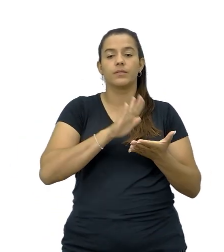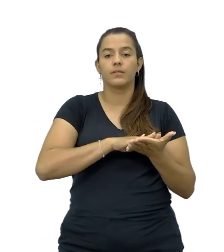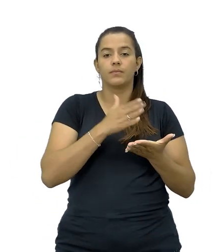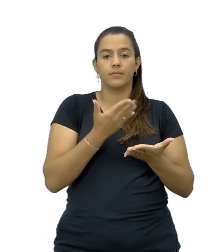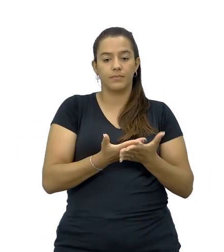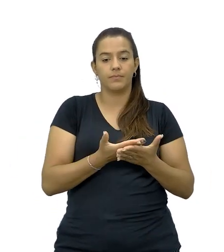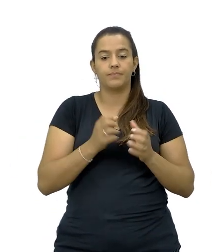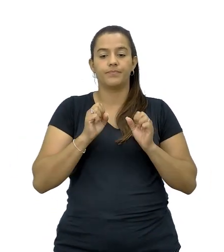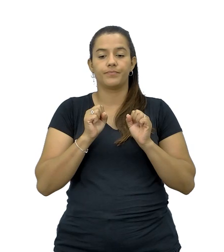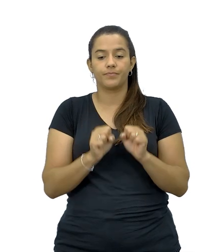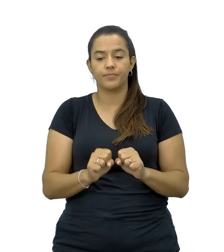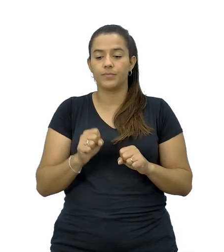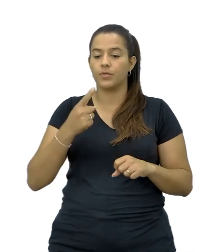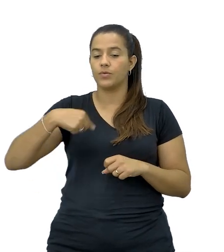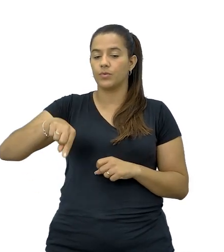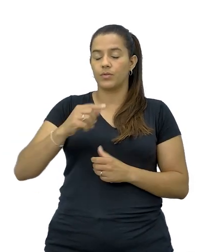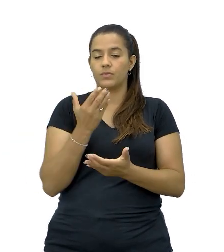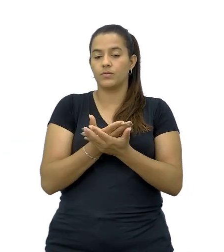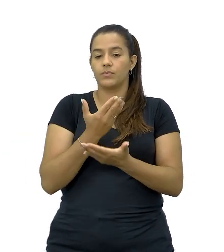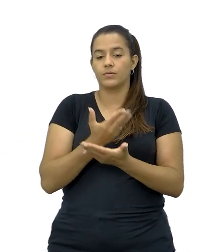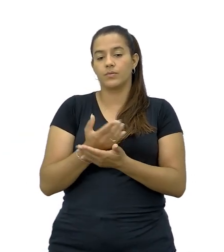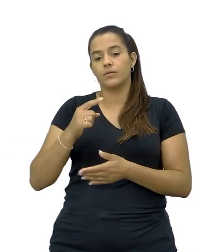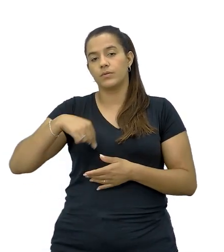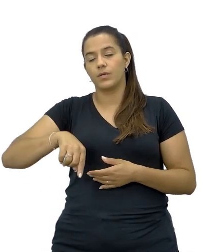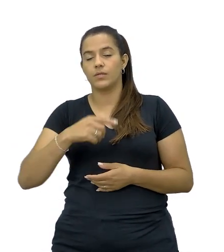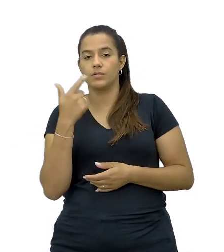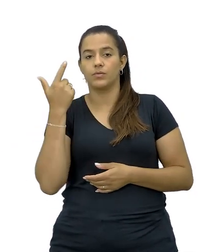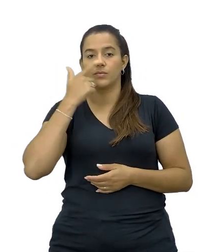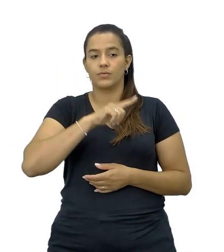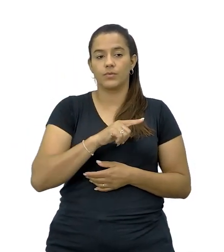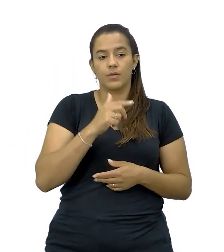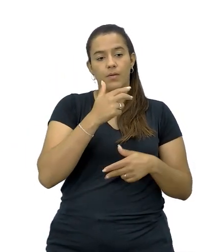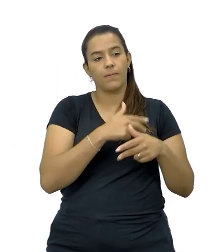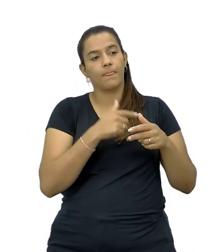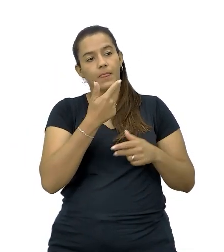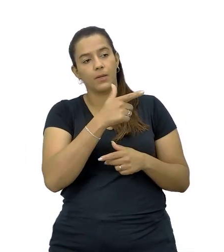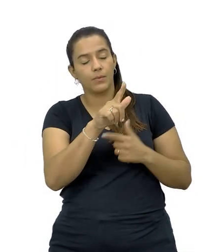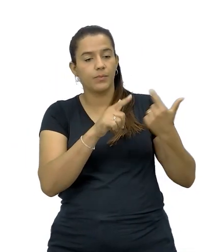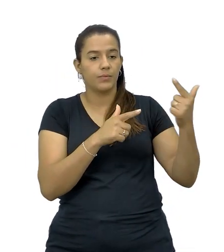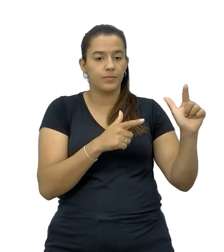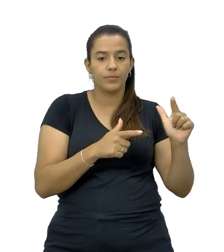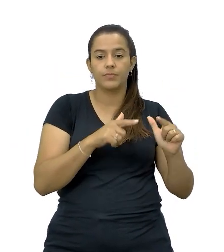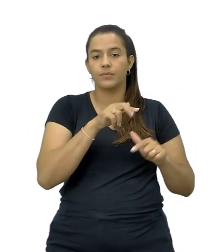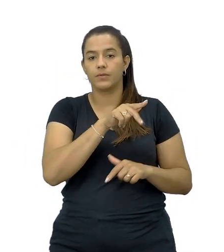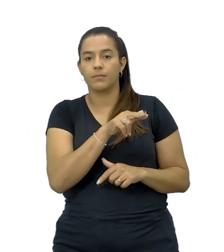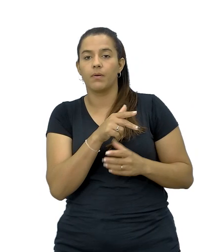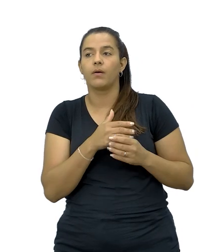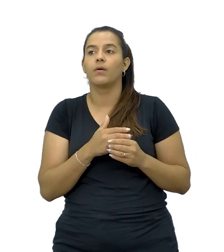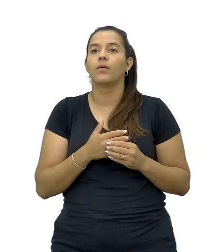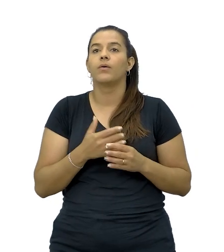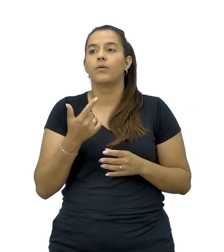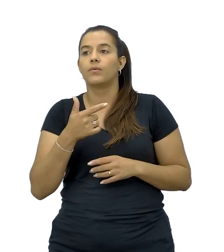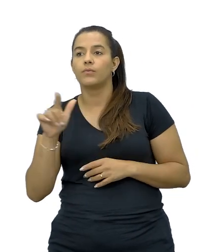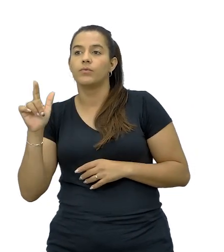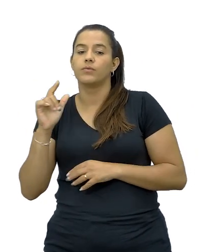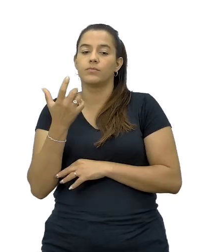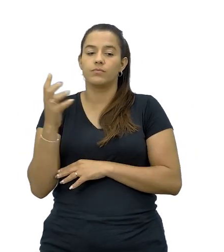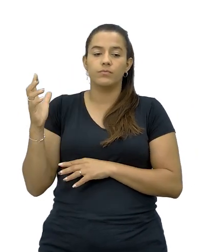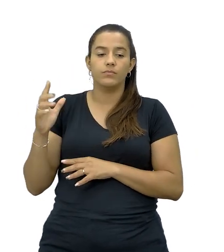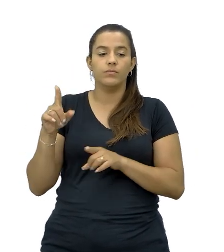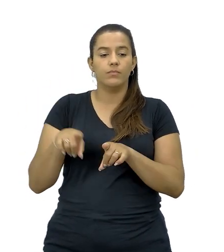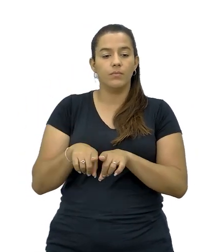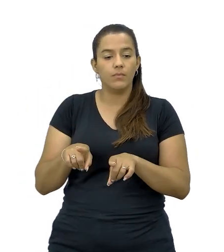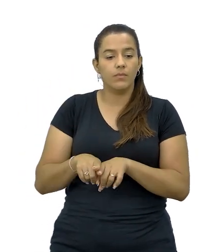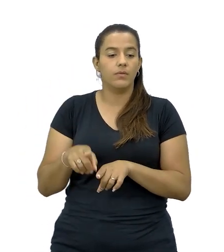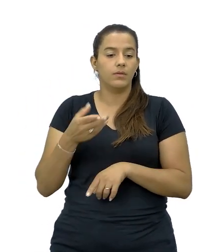né? Fazendo com que o estudante possa, então, ter atores, um faz o papel do irmão, outro faz o papel da Abby, que é a jovem